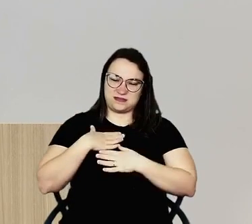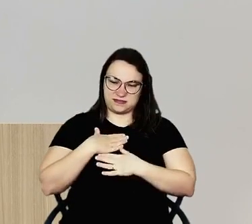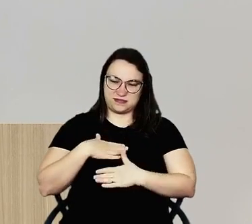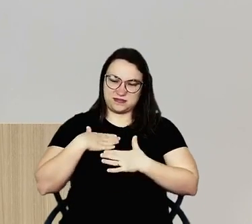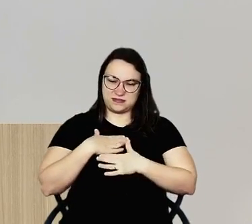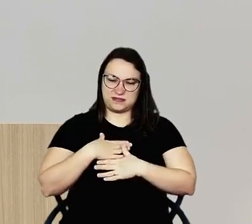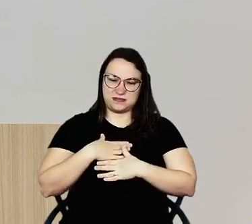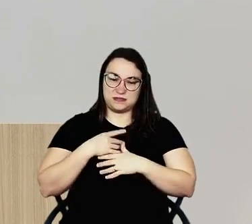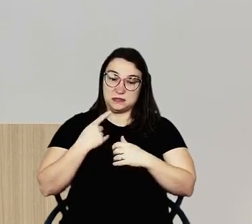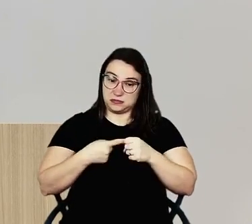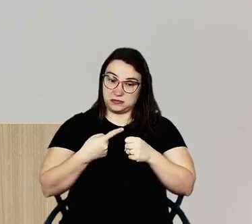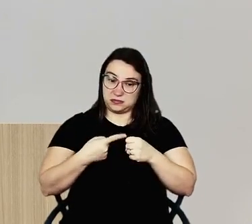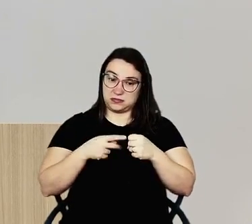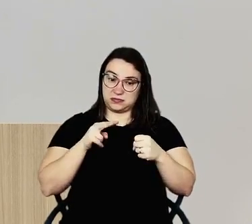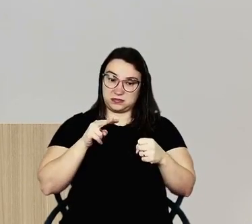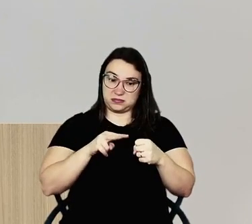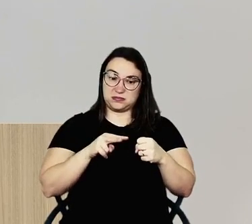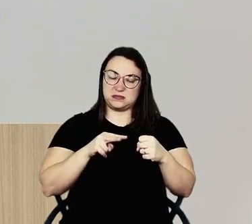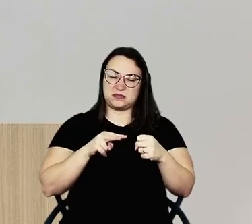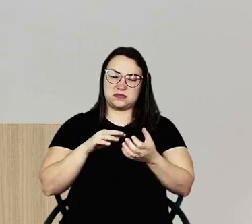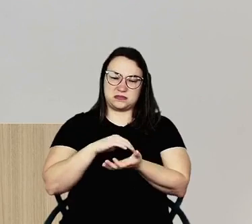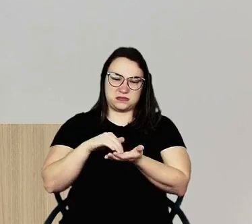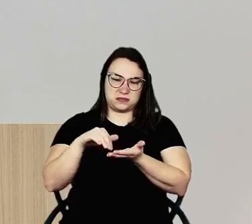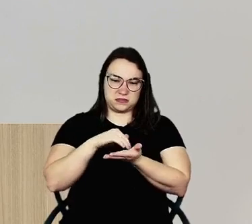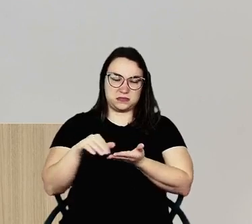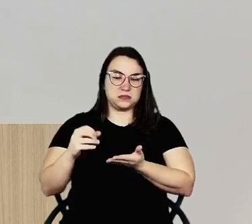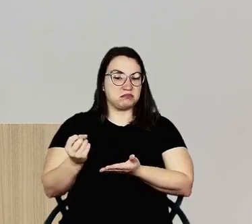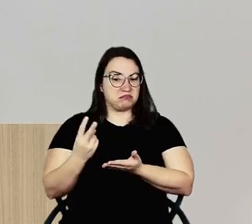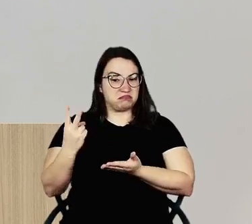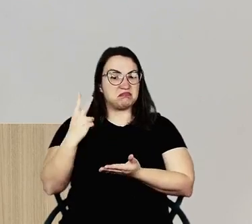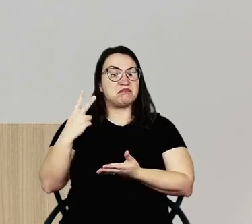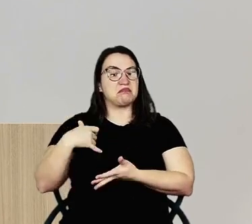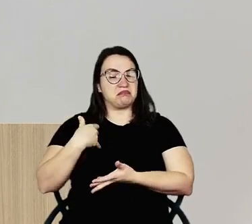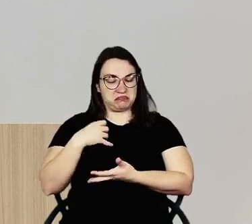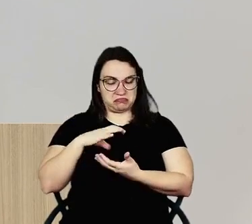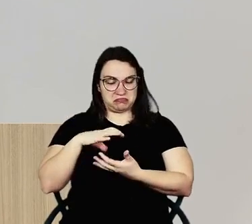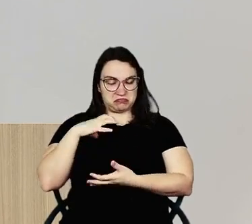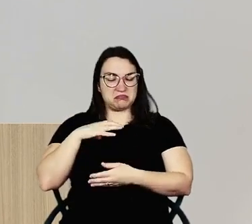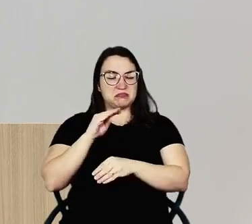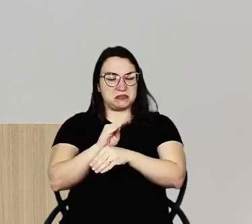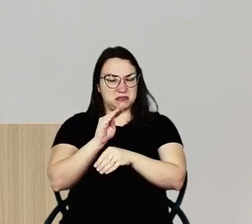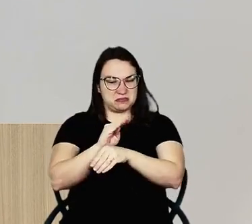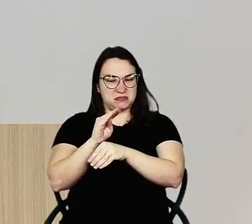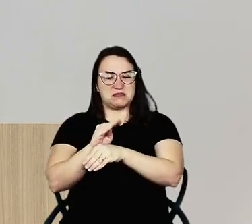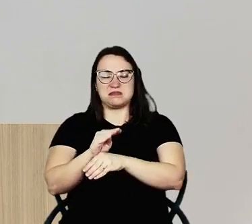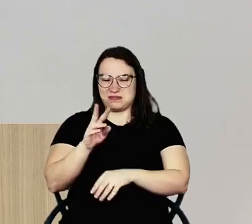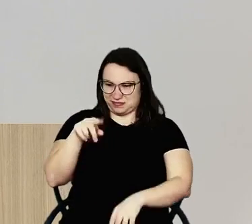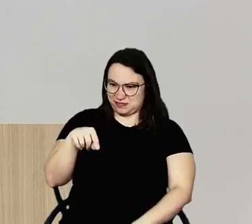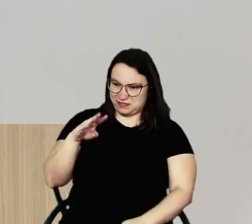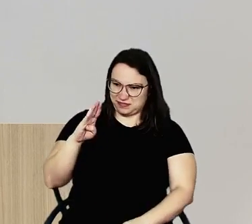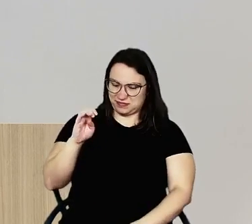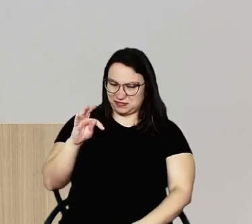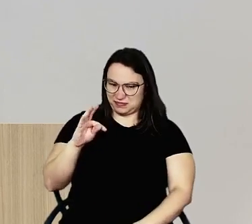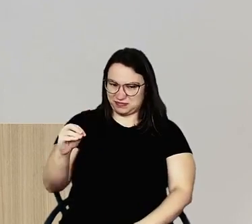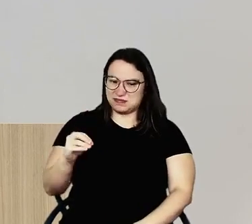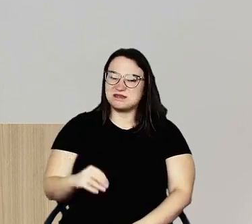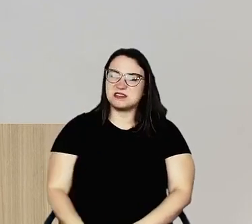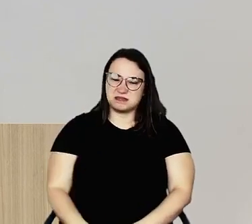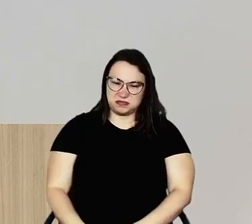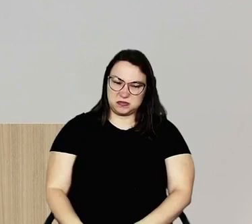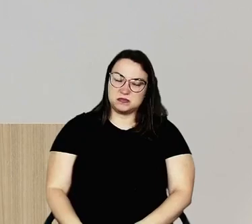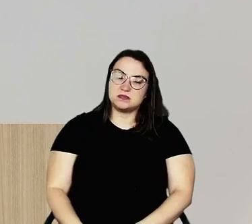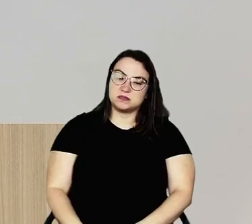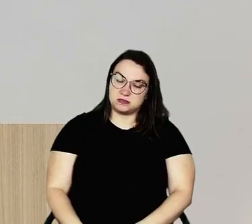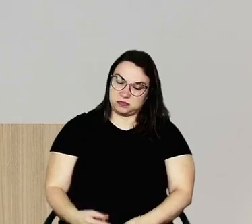município através da secretaria valoriza sua terceira idade né município povo que não valoriza os seus